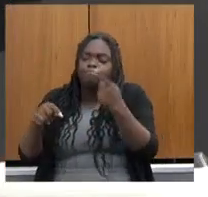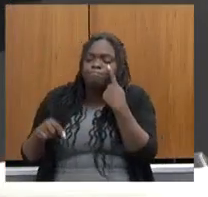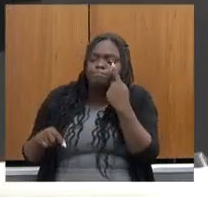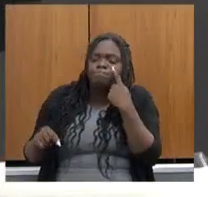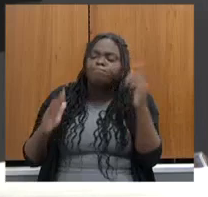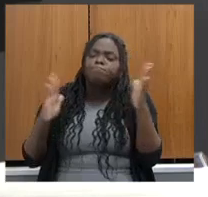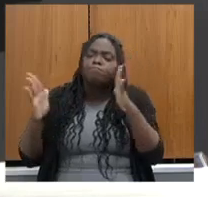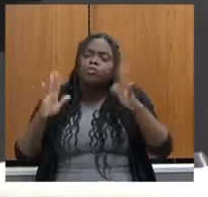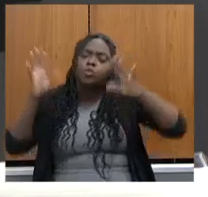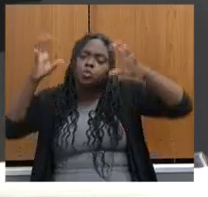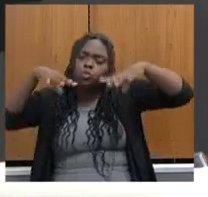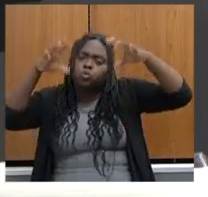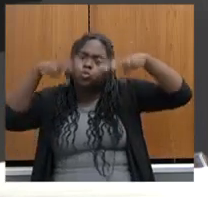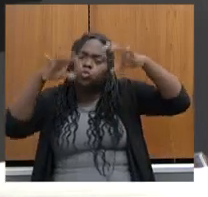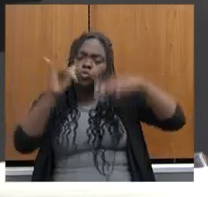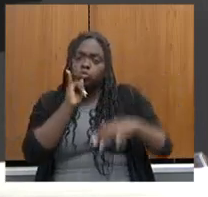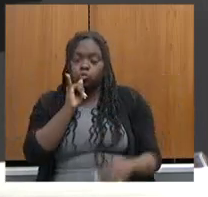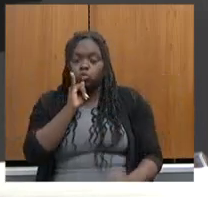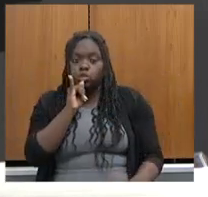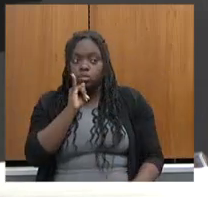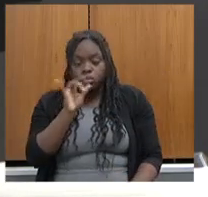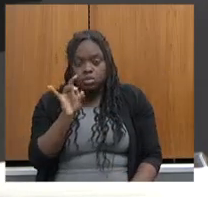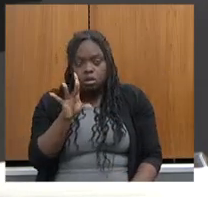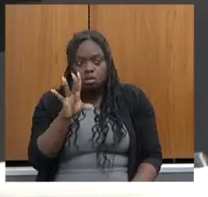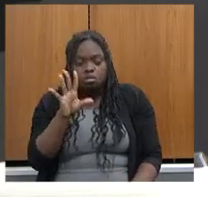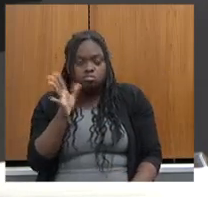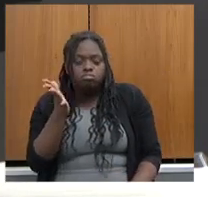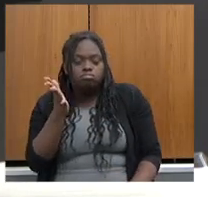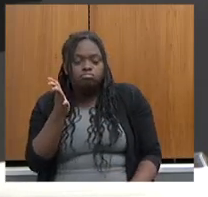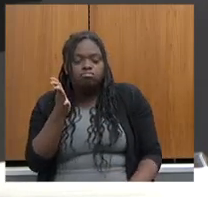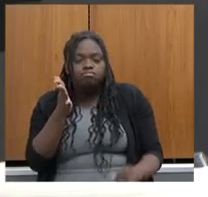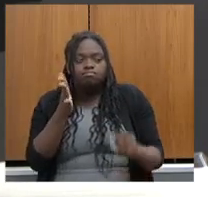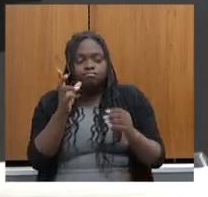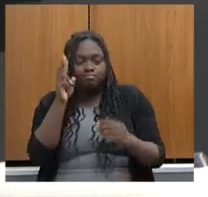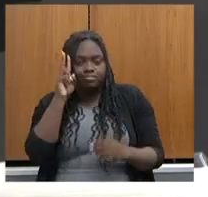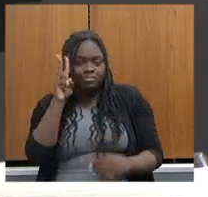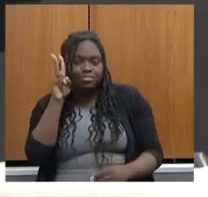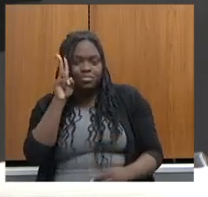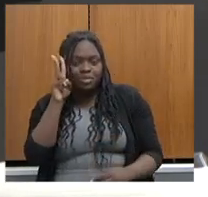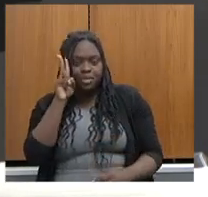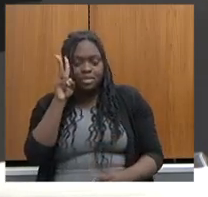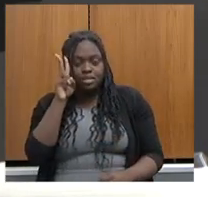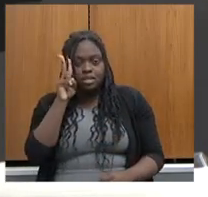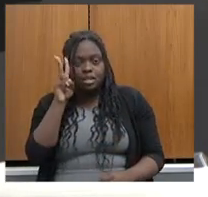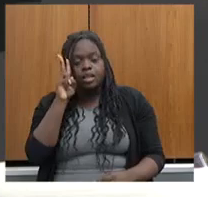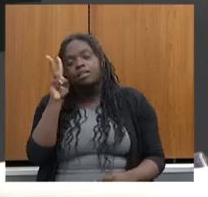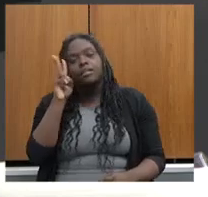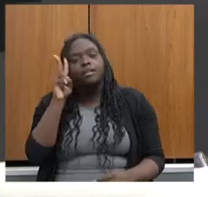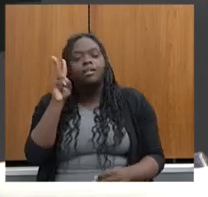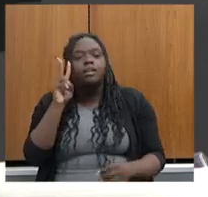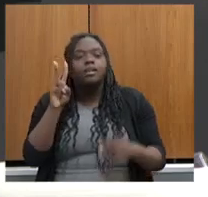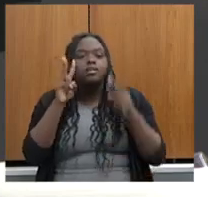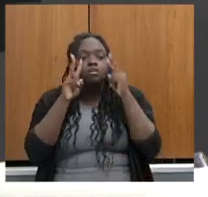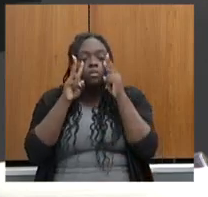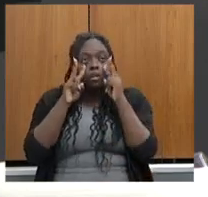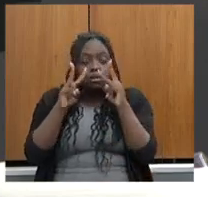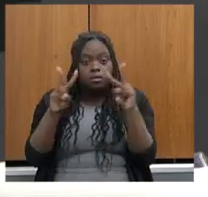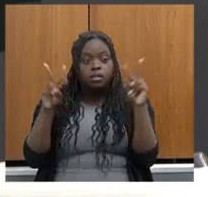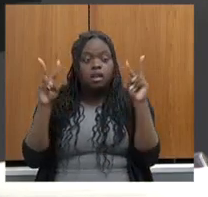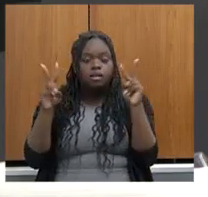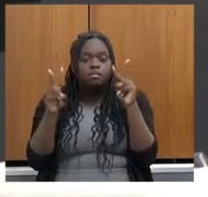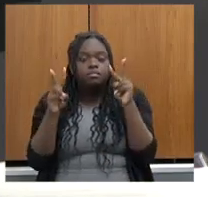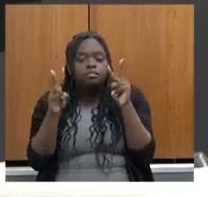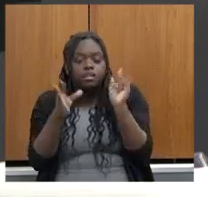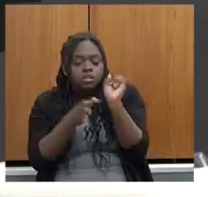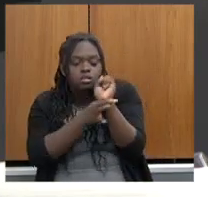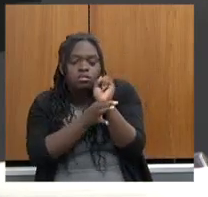nesse tempo de chuva por exemplo só só uma lembrança de dar uma olhada para segurança de vocês nós